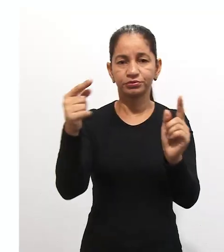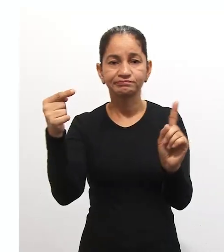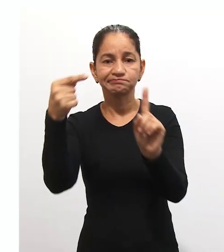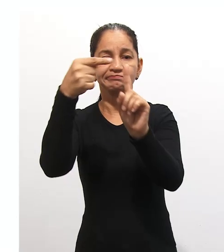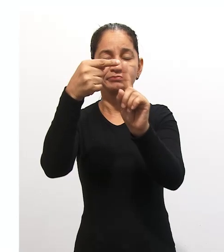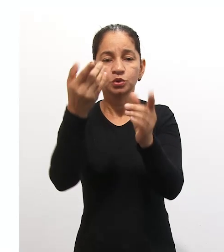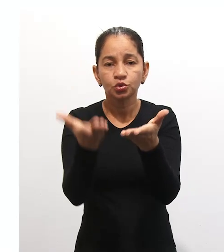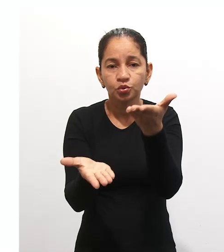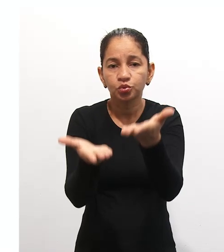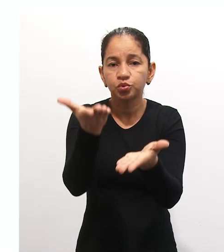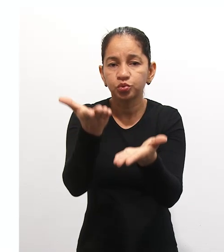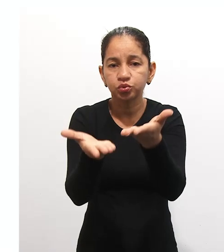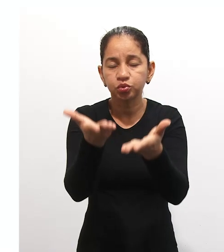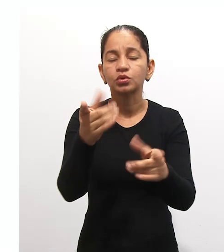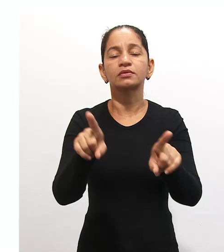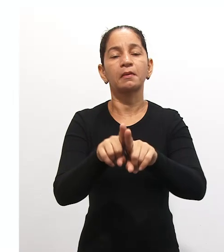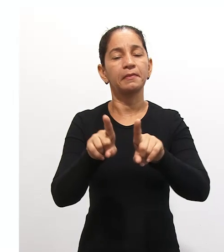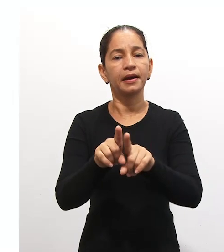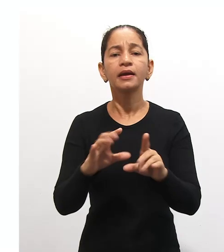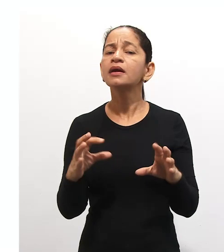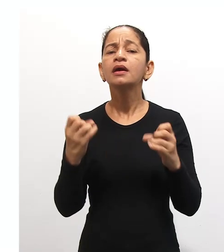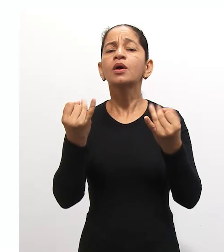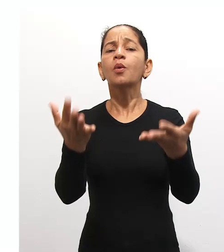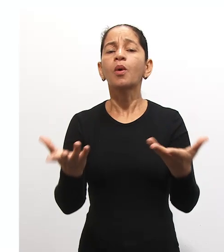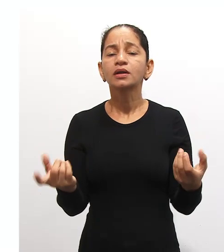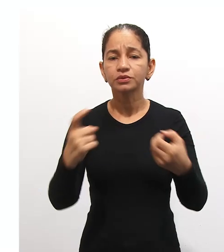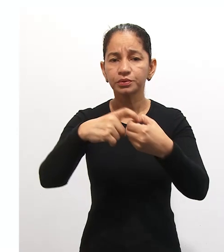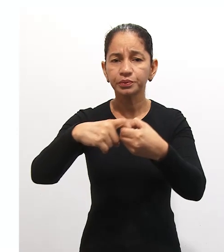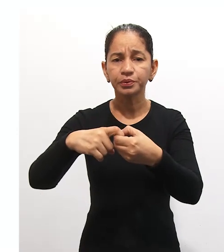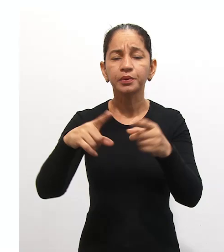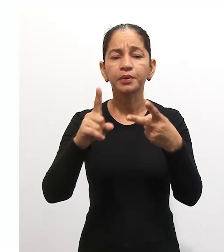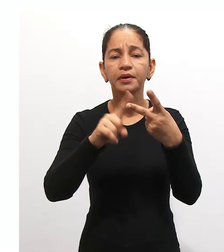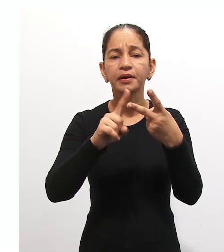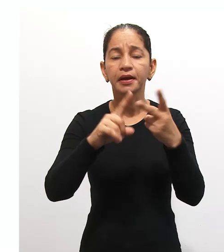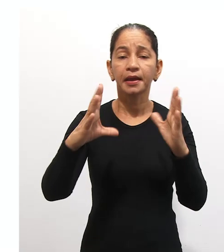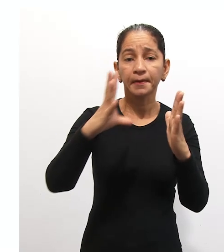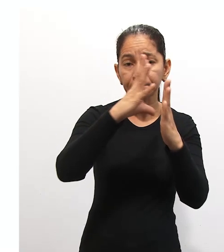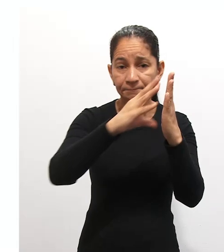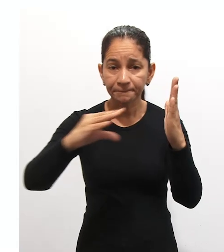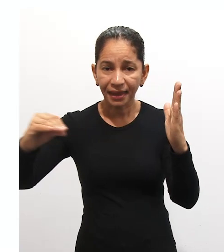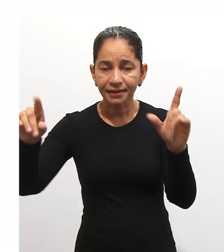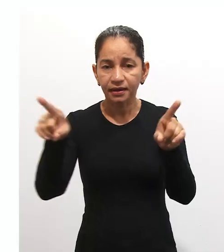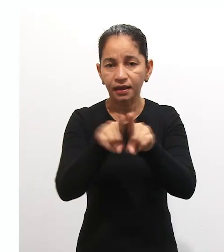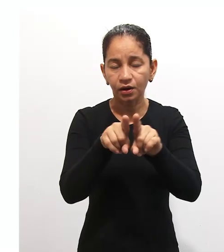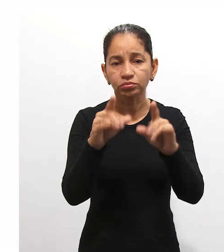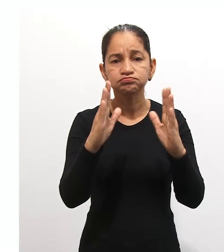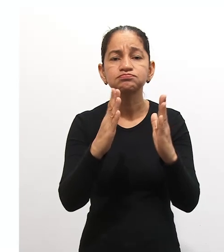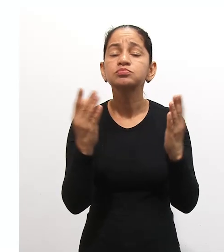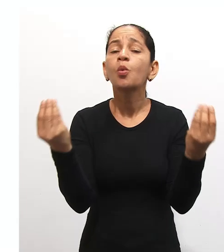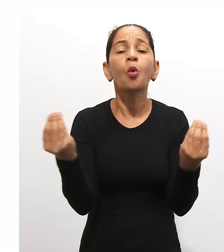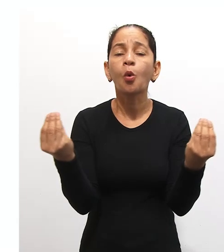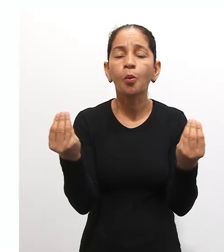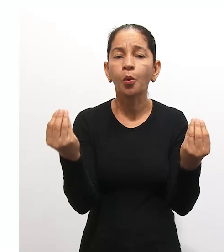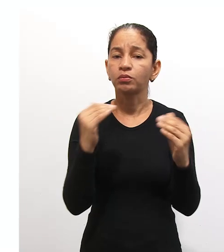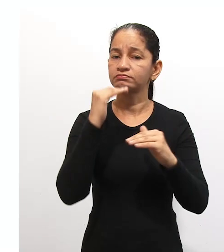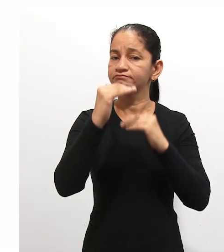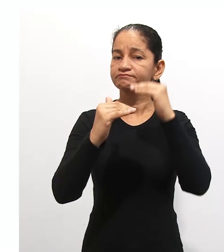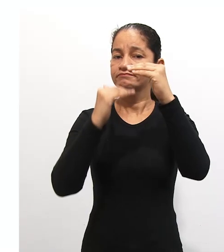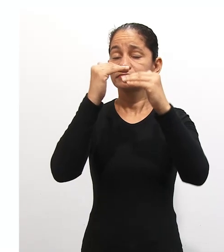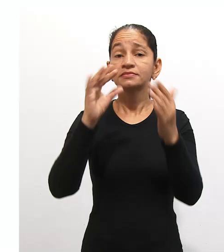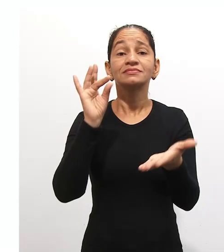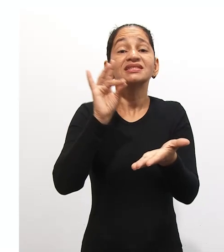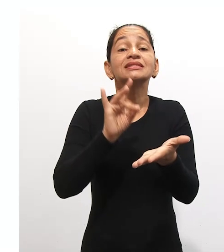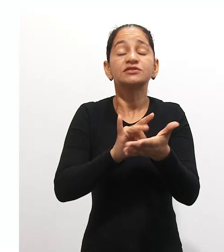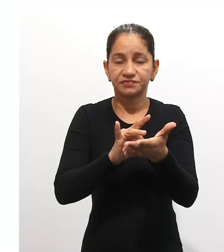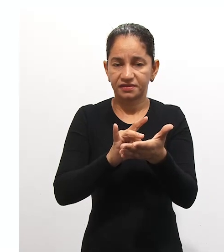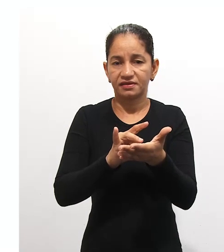de equilíbrio. E a margem de contribuição e custo padrão, elas são combinadas e revelam o desempenho real